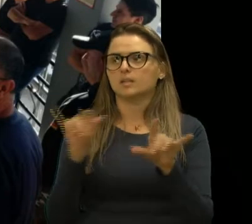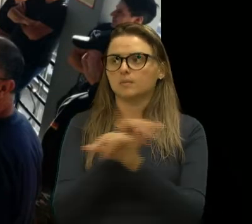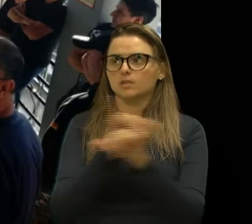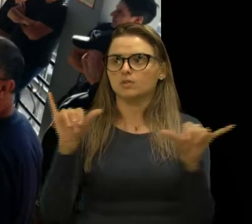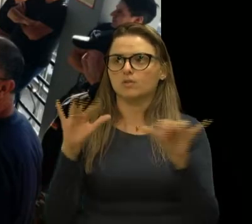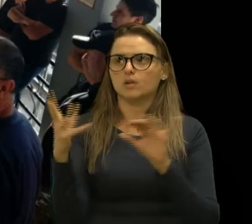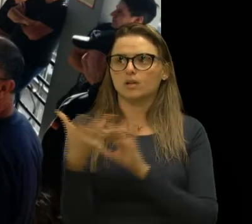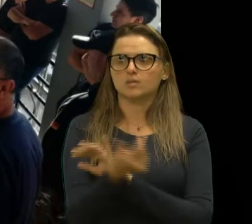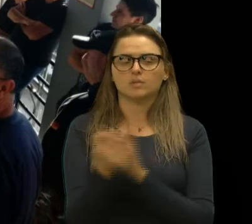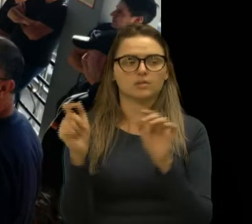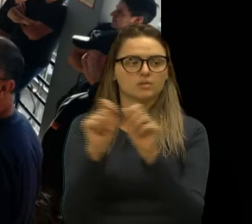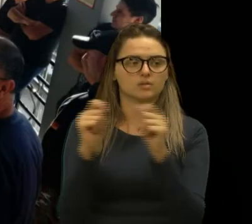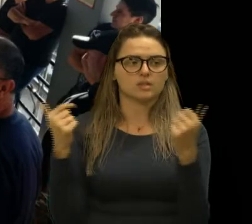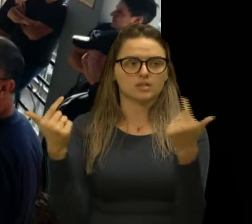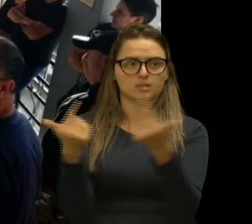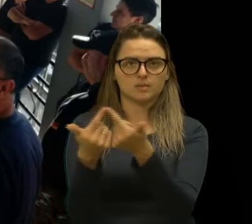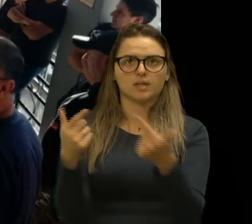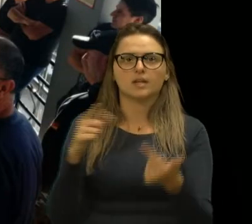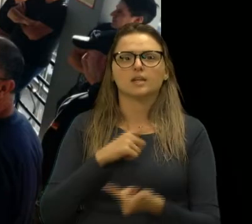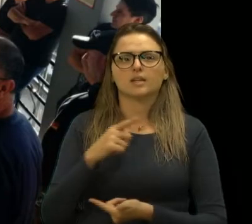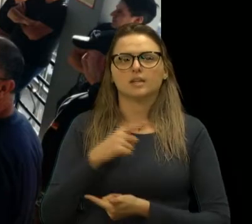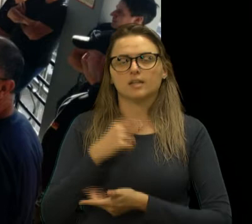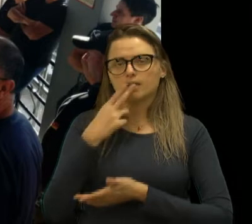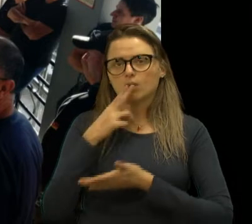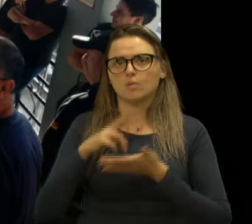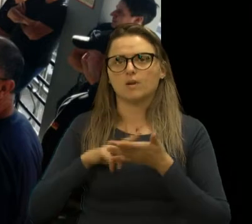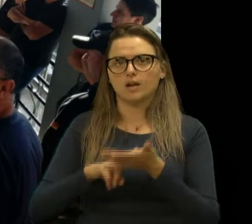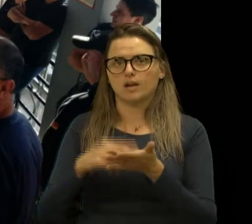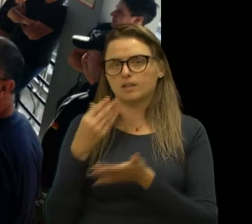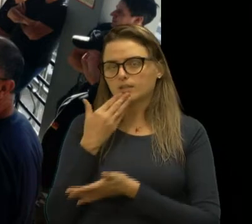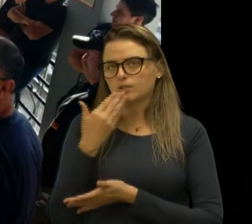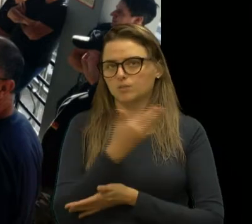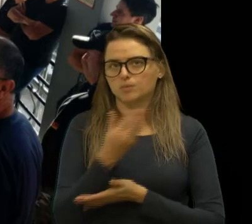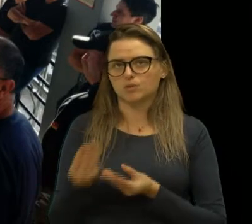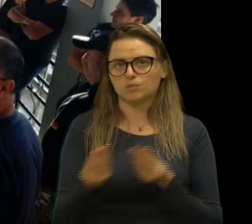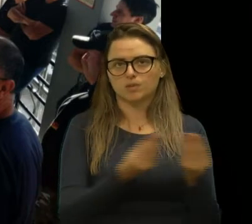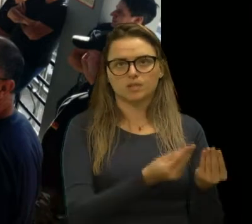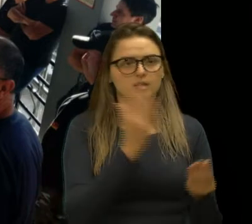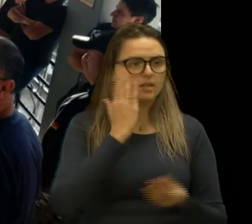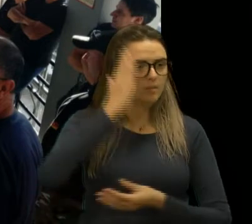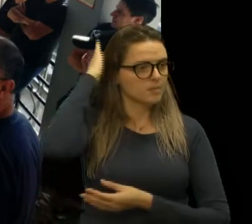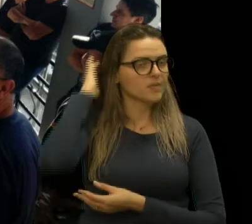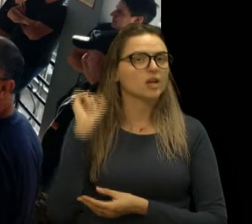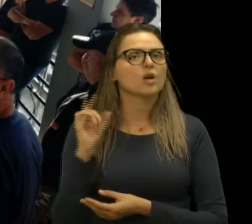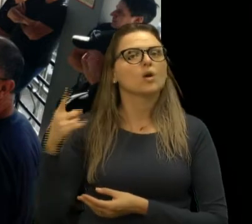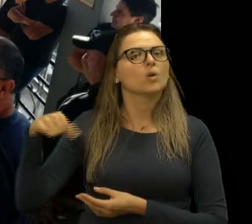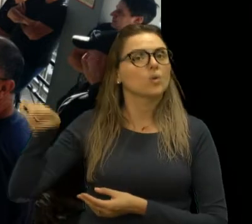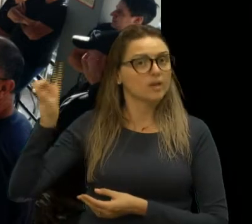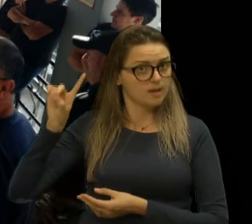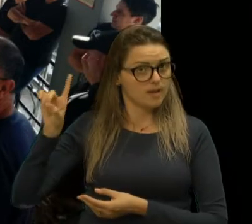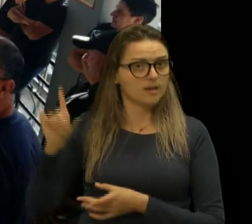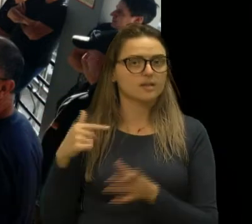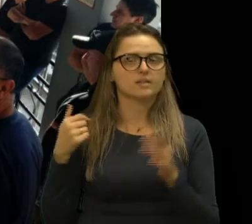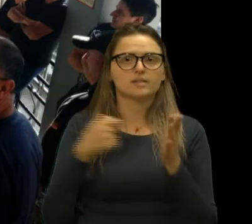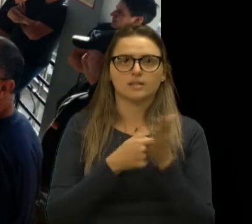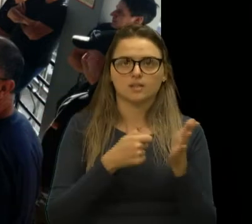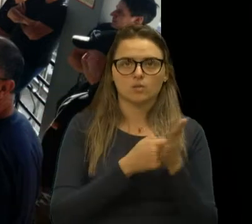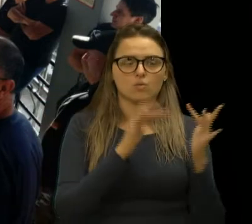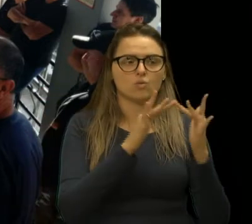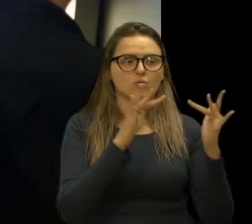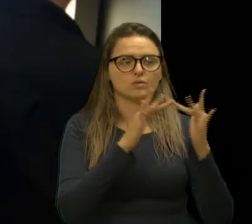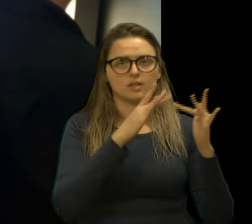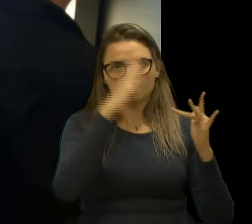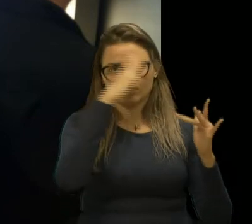assembléia a onde saiu uma carta reivindicatória o que eles tentaram é um contato direto como prefeito que